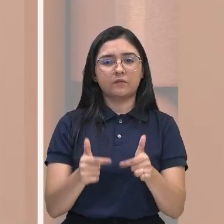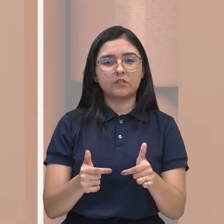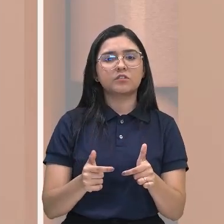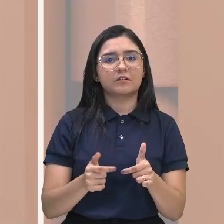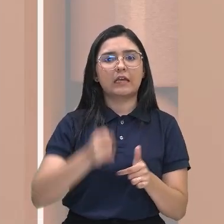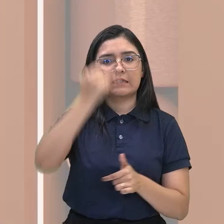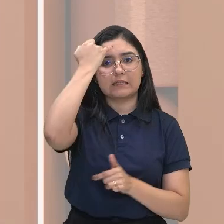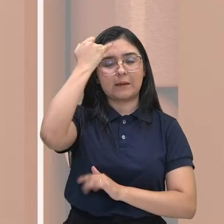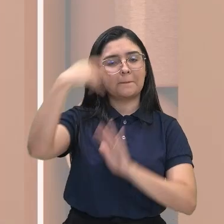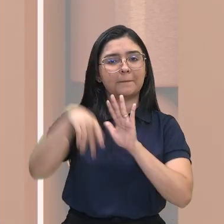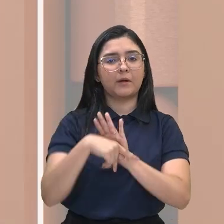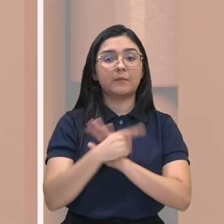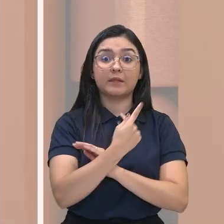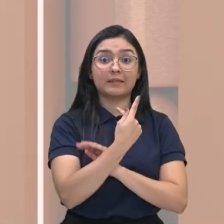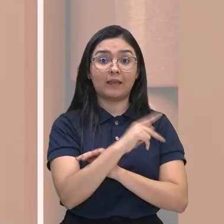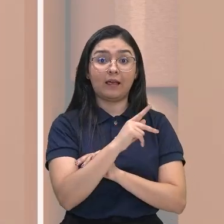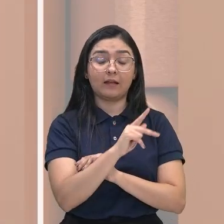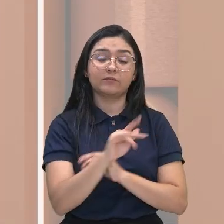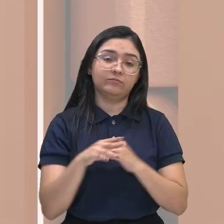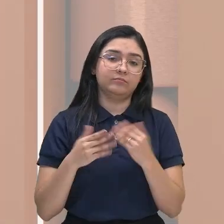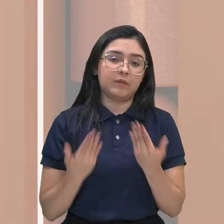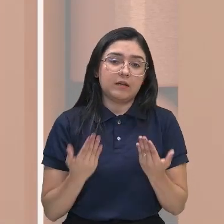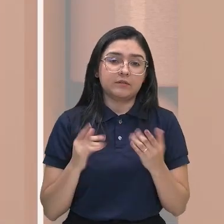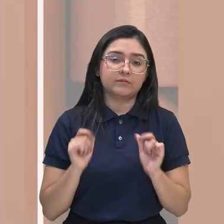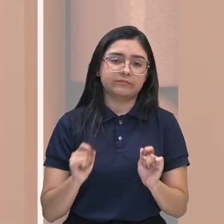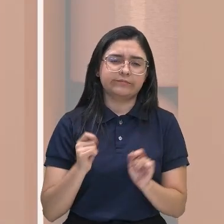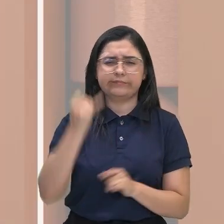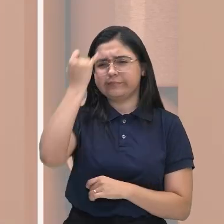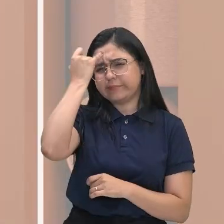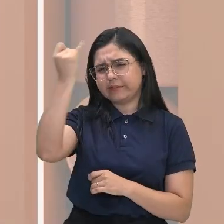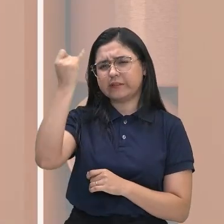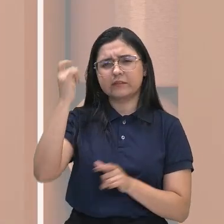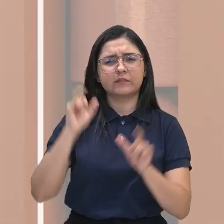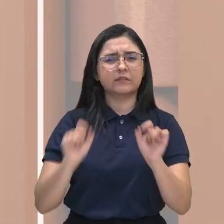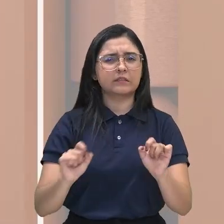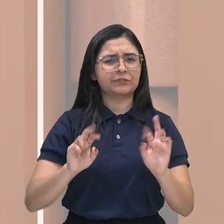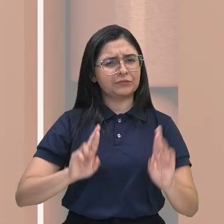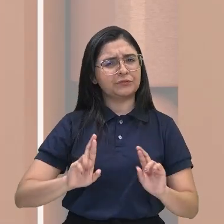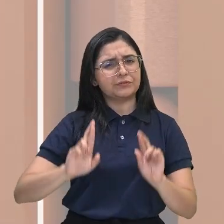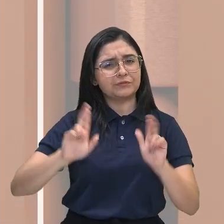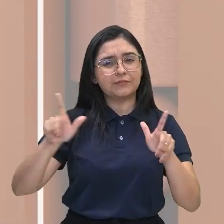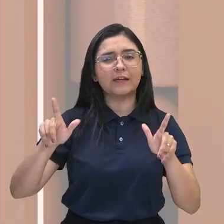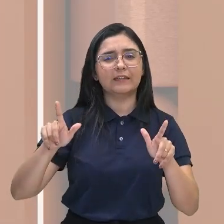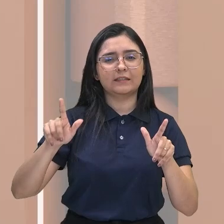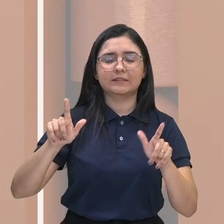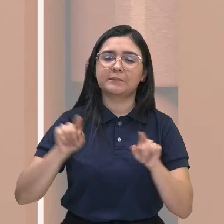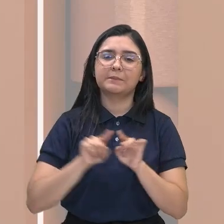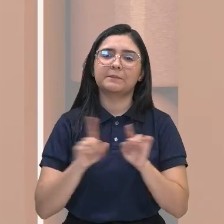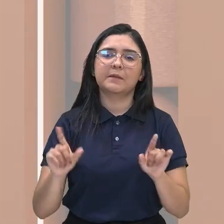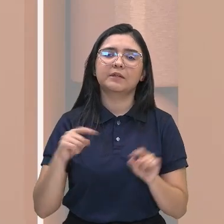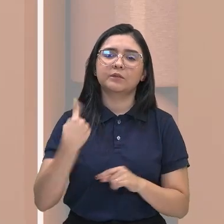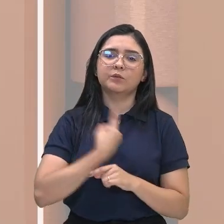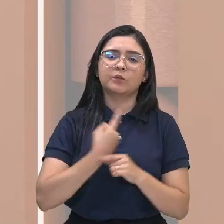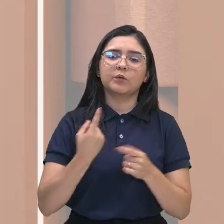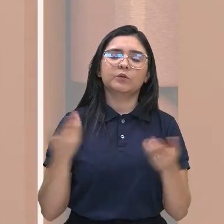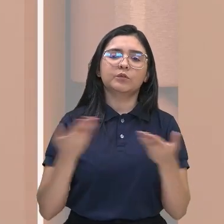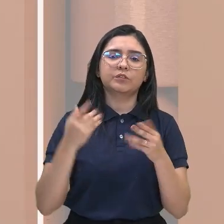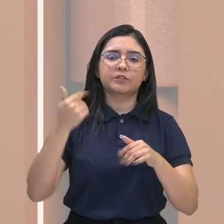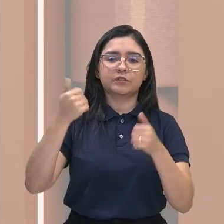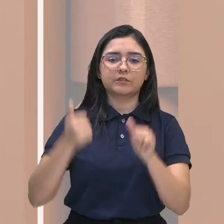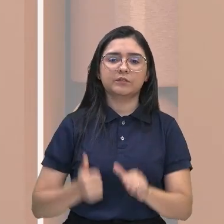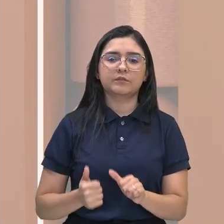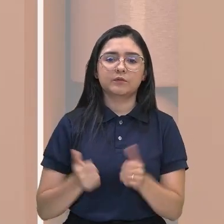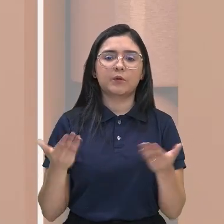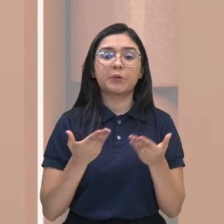essa ideia, que, muito embora uma ideia um pouco diferente, né, gente? A gente analisa hoje que não seriam